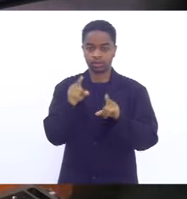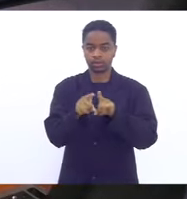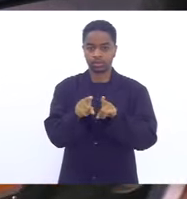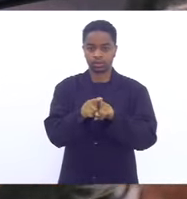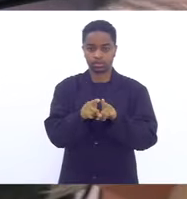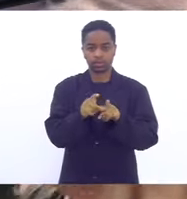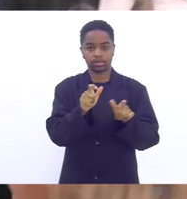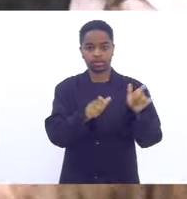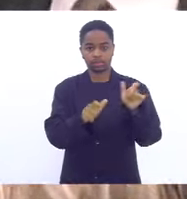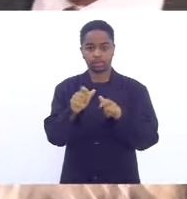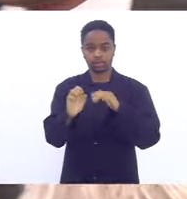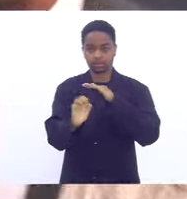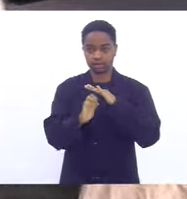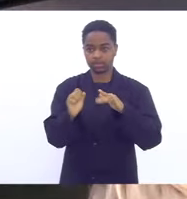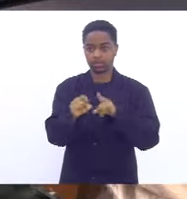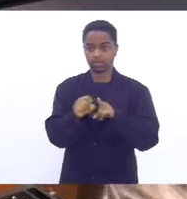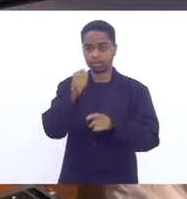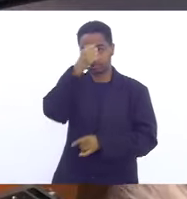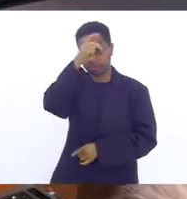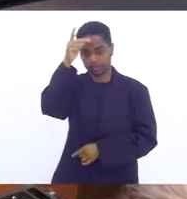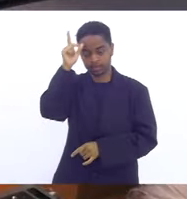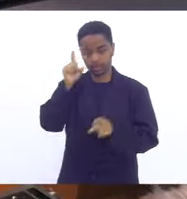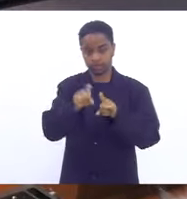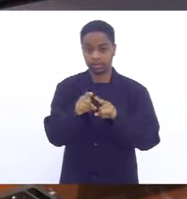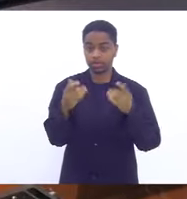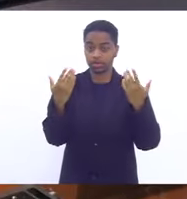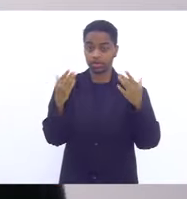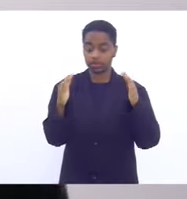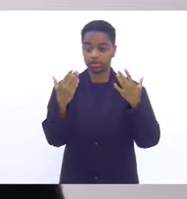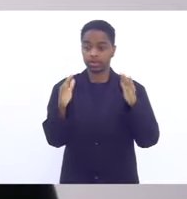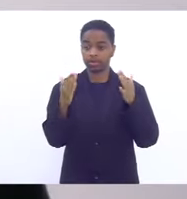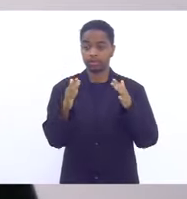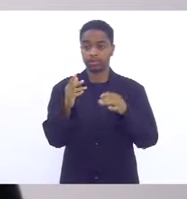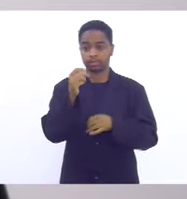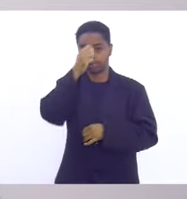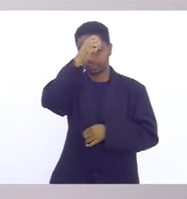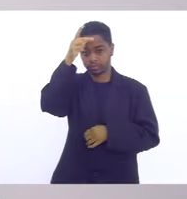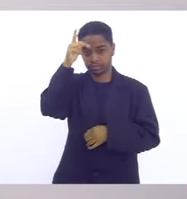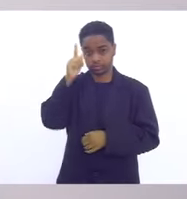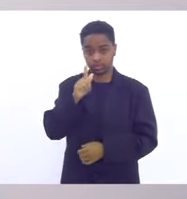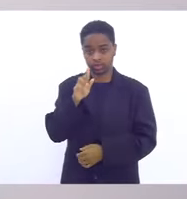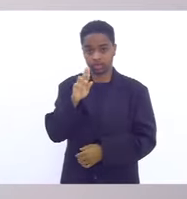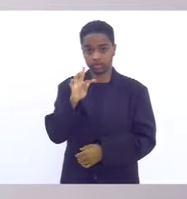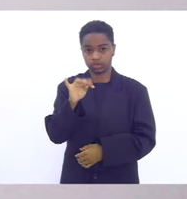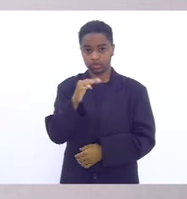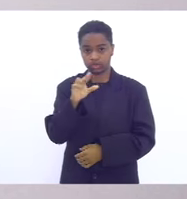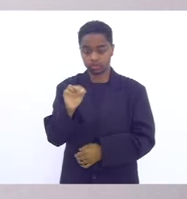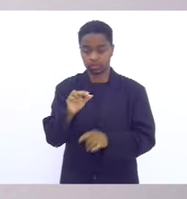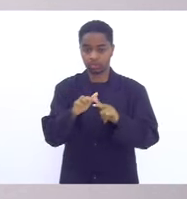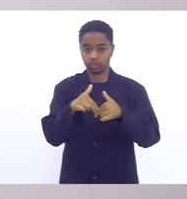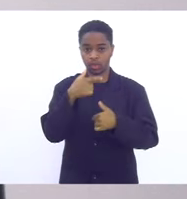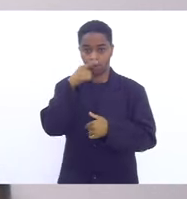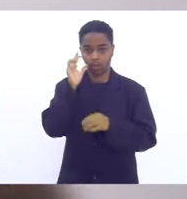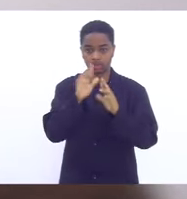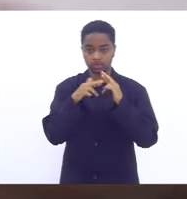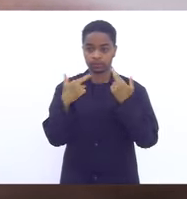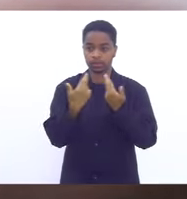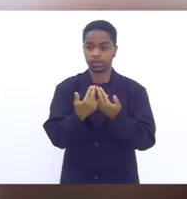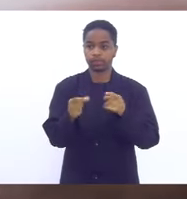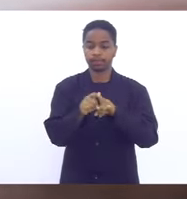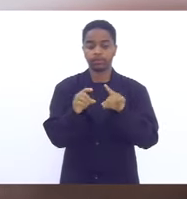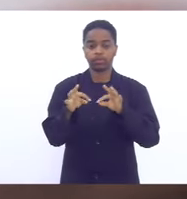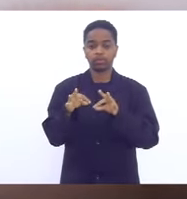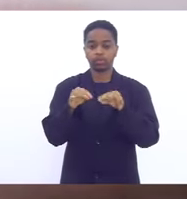presentes, saudar aqui os prefeitos presentes, parabenizar o prefeito Gutinho da reunião de ontem, belo movimento, todos os